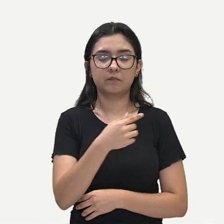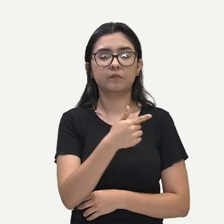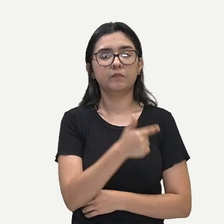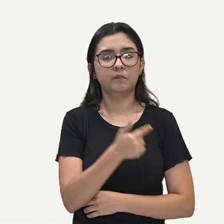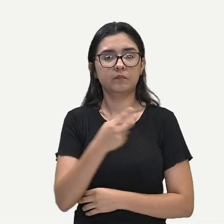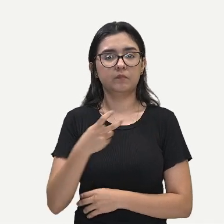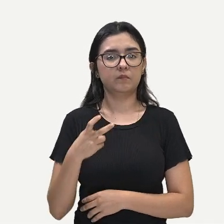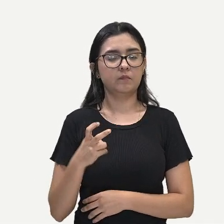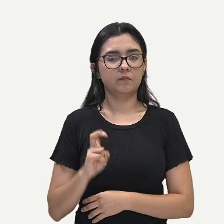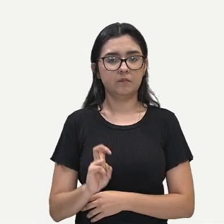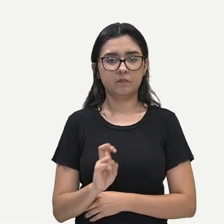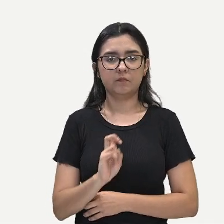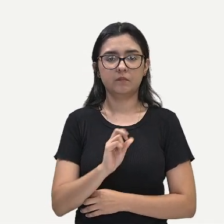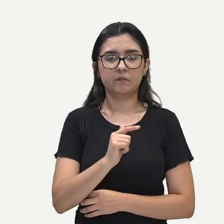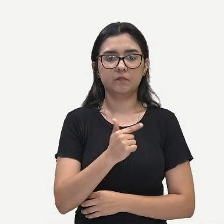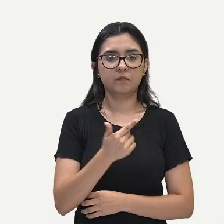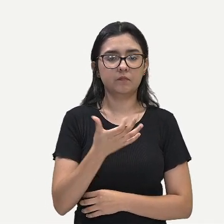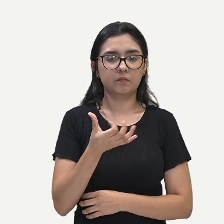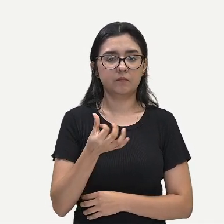24,